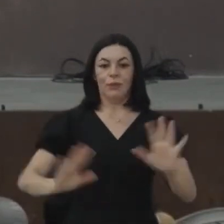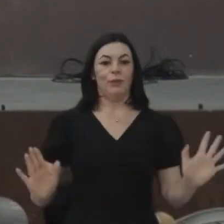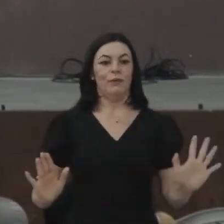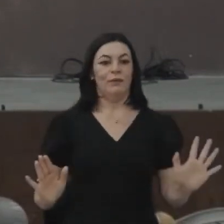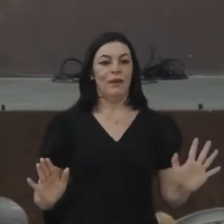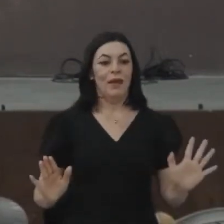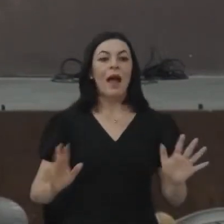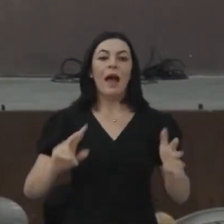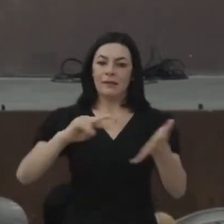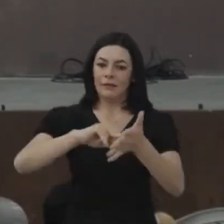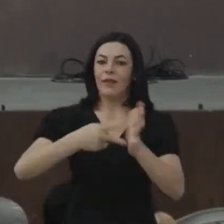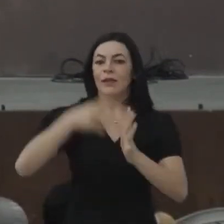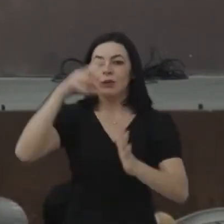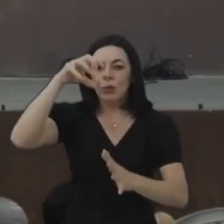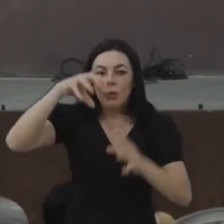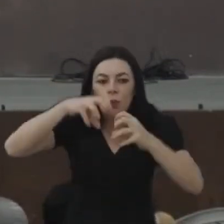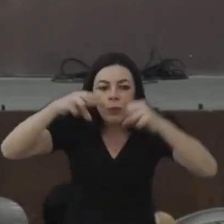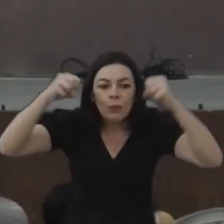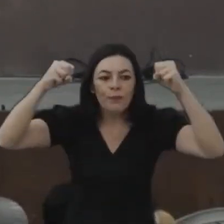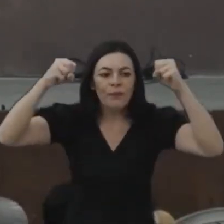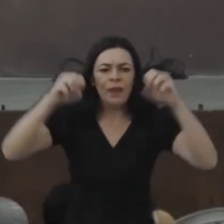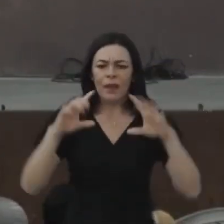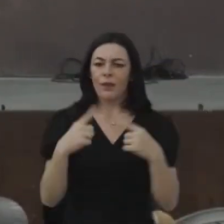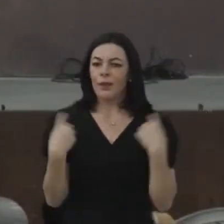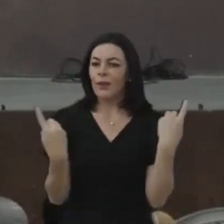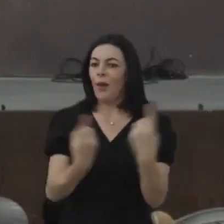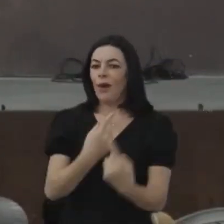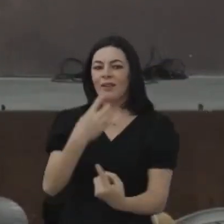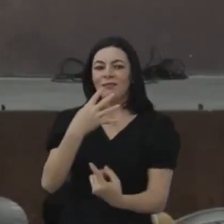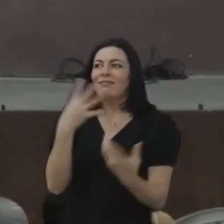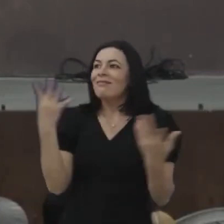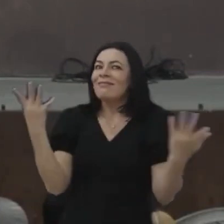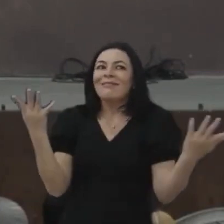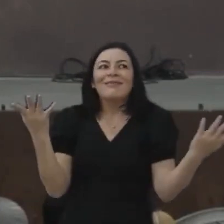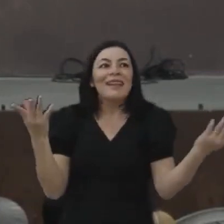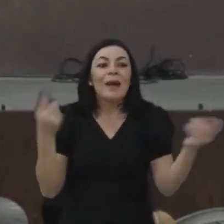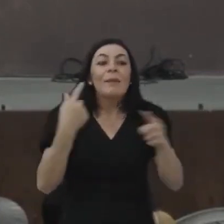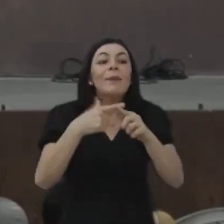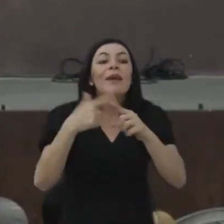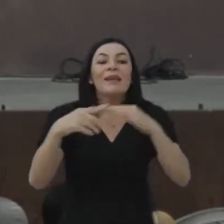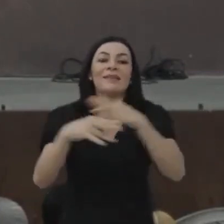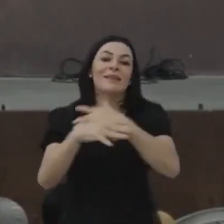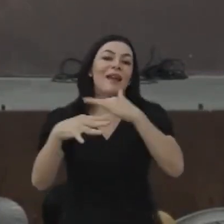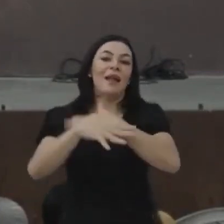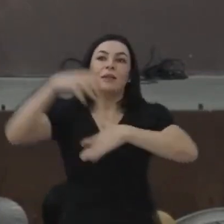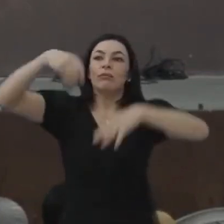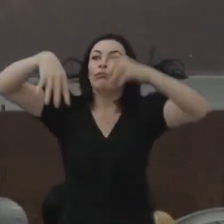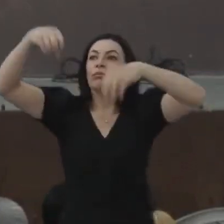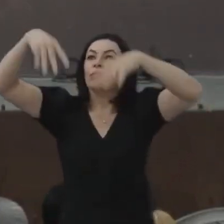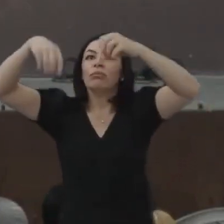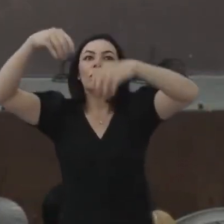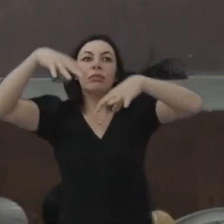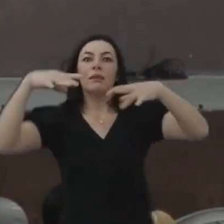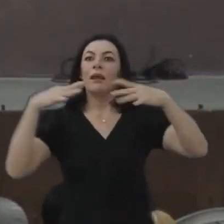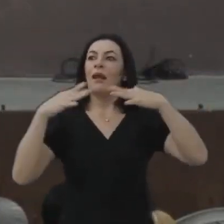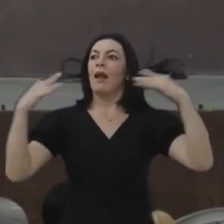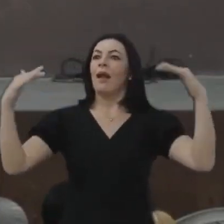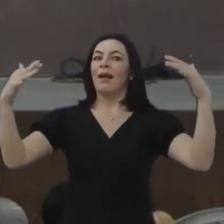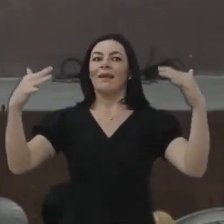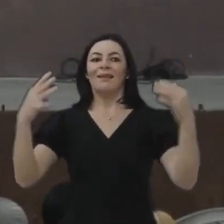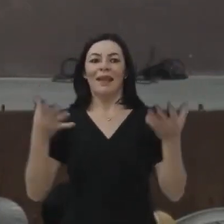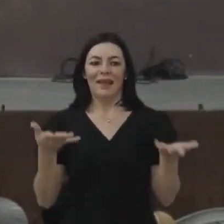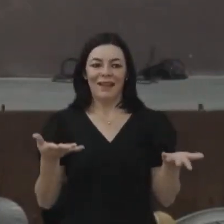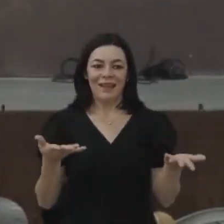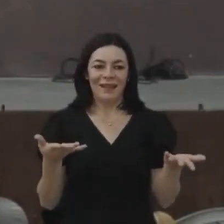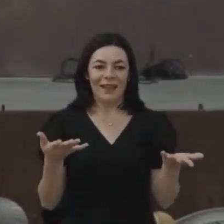E isso sim é escuridão. A gente não tem noção dessa escuridão porque as luzes da cidade muitas vezes estão ali o tempo inteiro. Mesmo